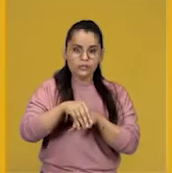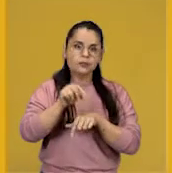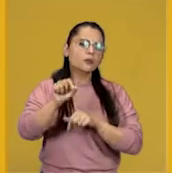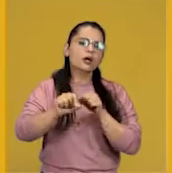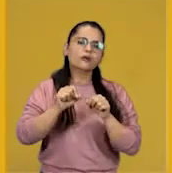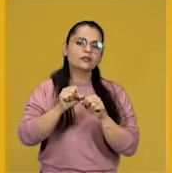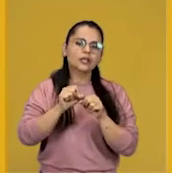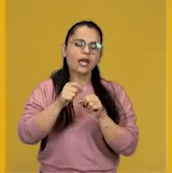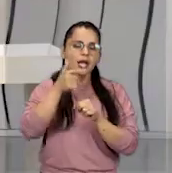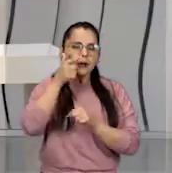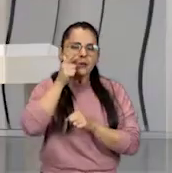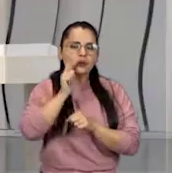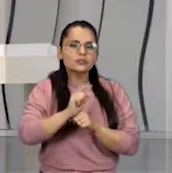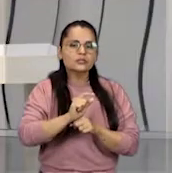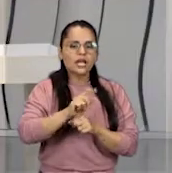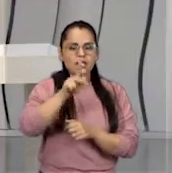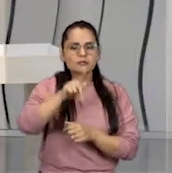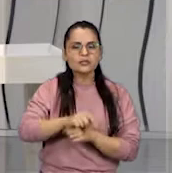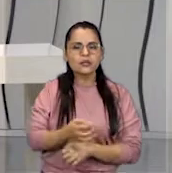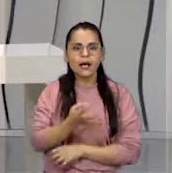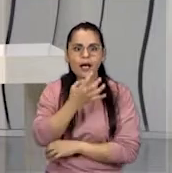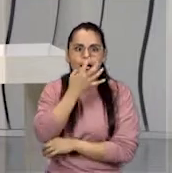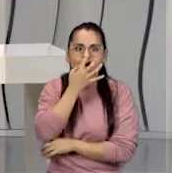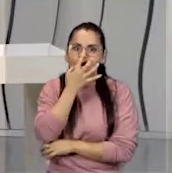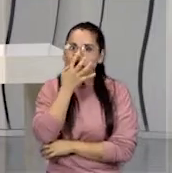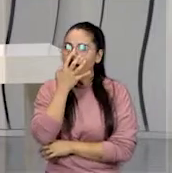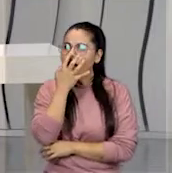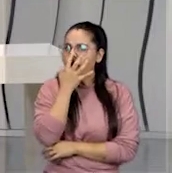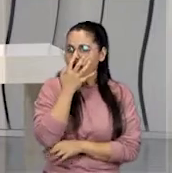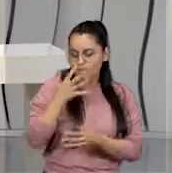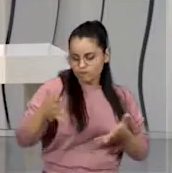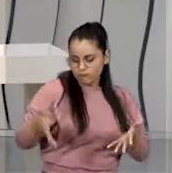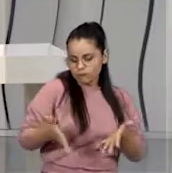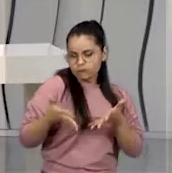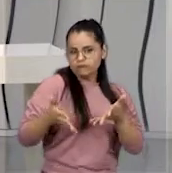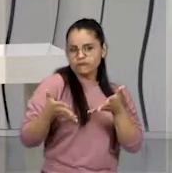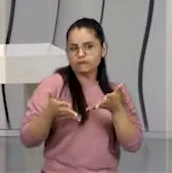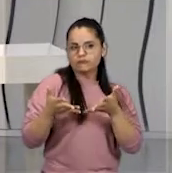Para encantar as pessoas, para instigar nelas,